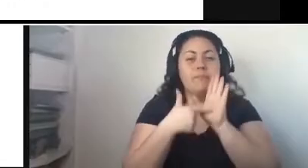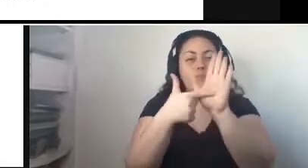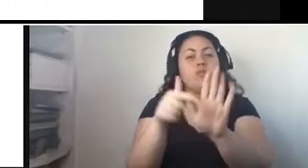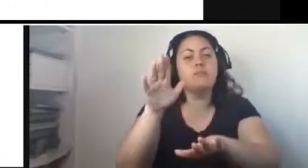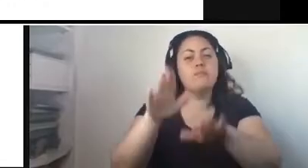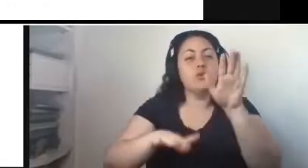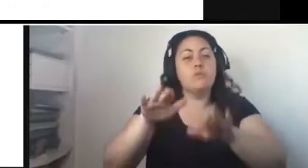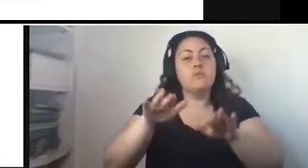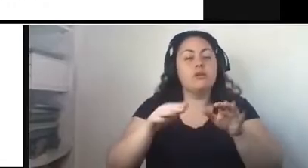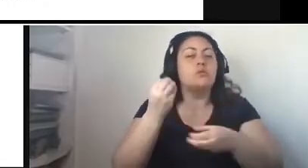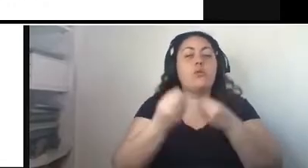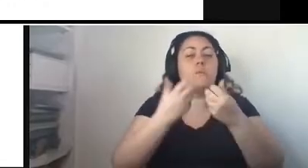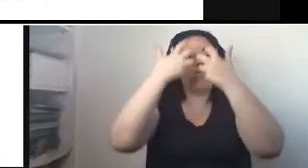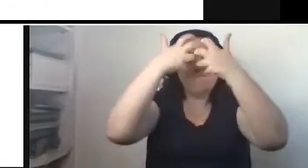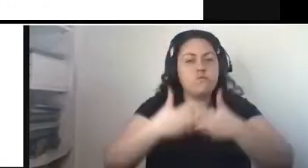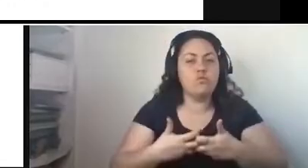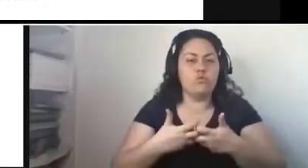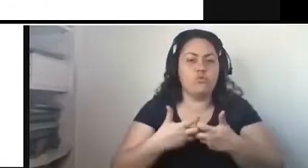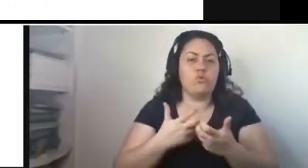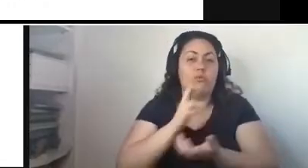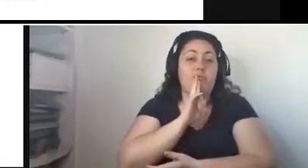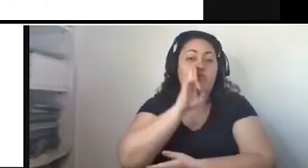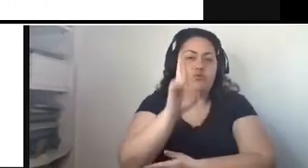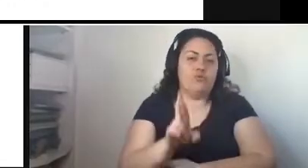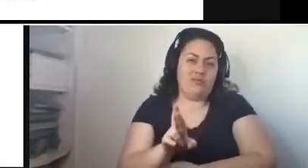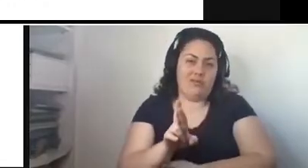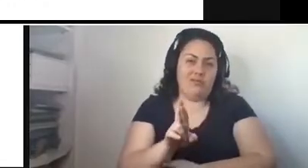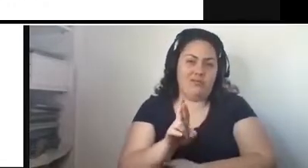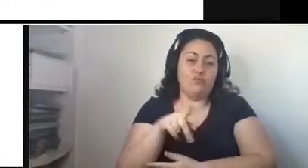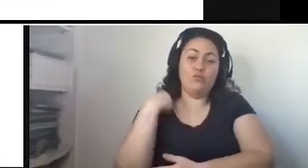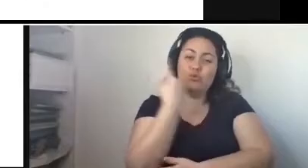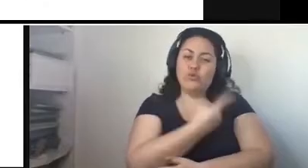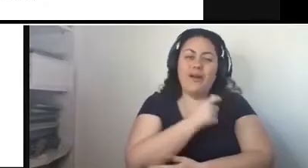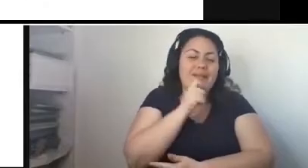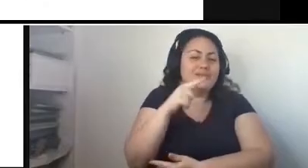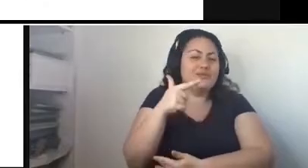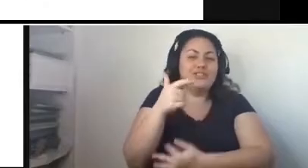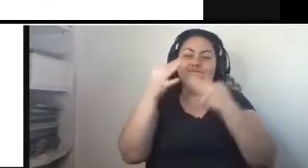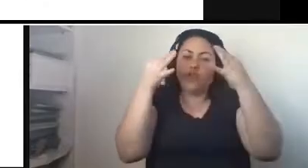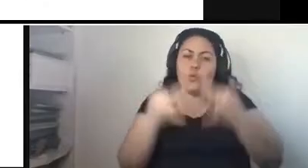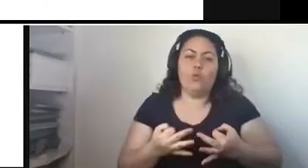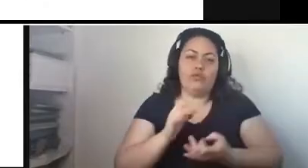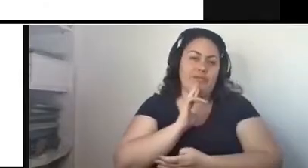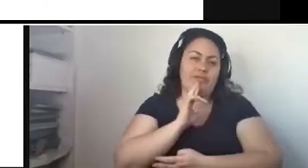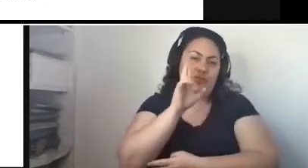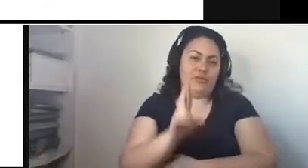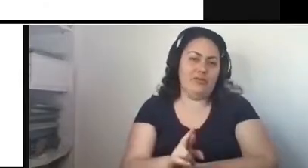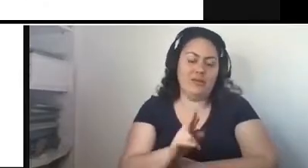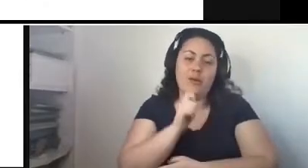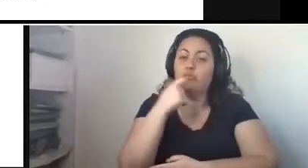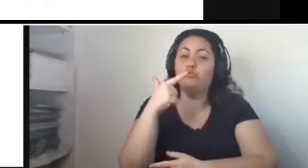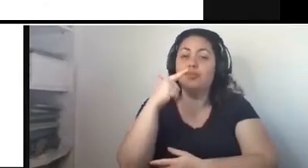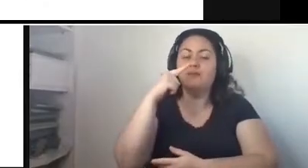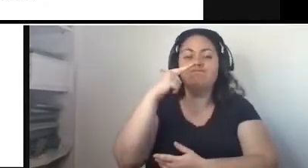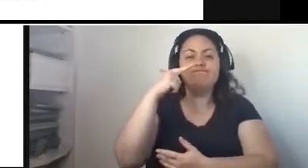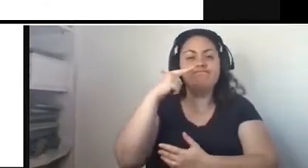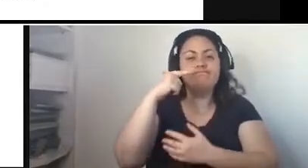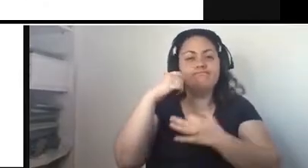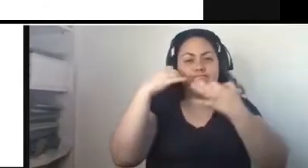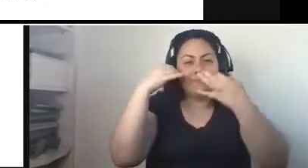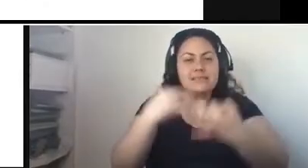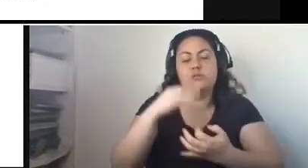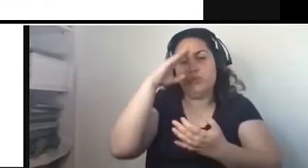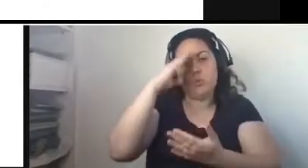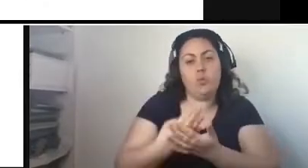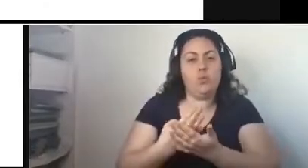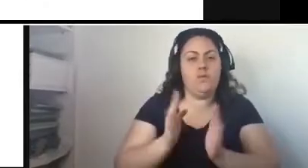tem uma pouca incerteza em relação a esses resultados, né? Isso não é tão... Na